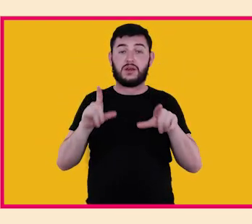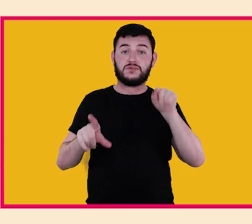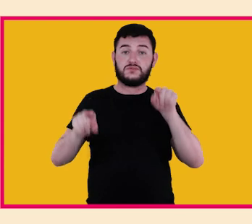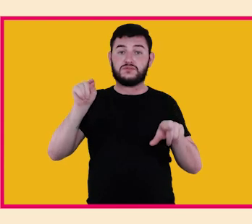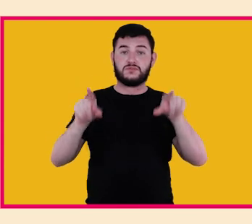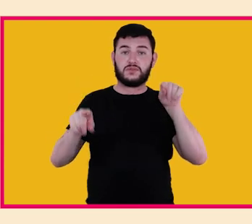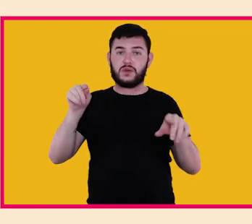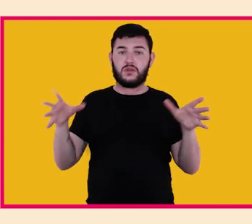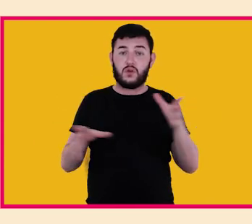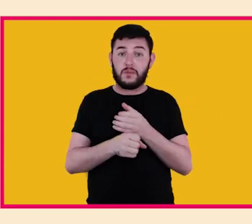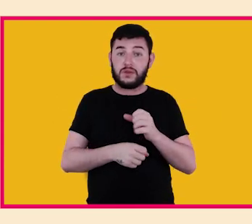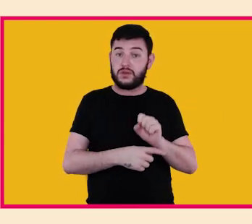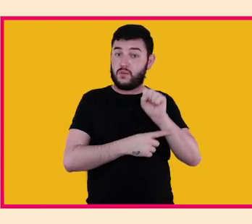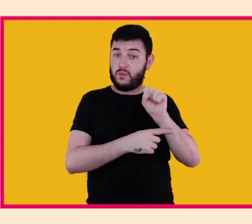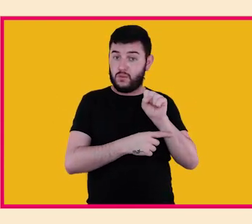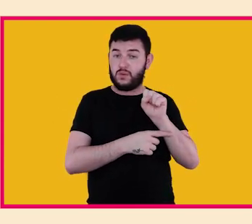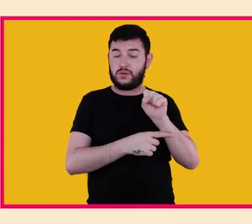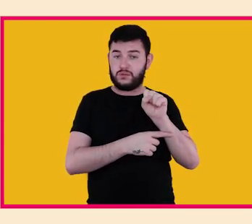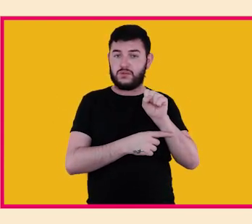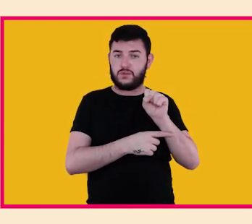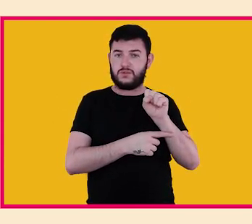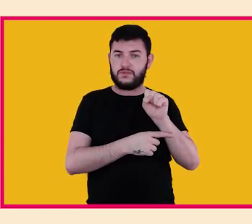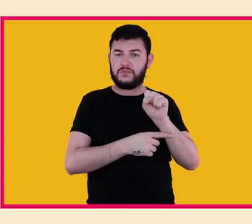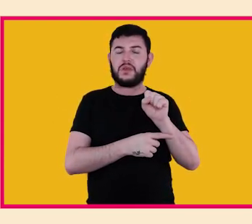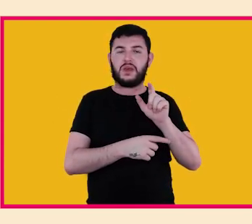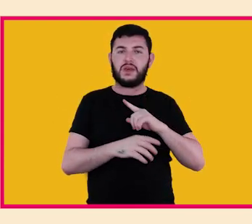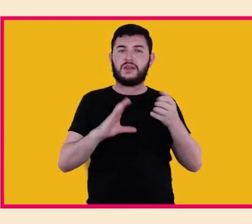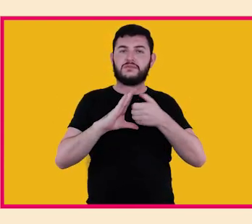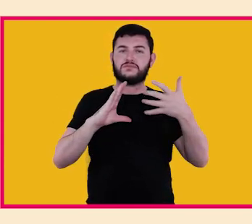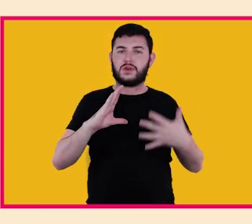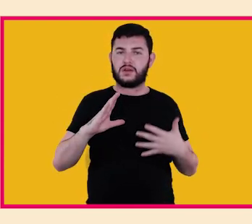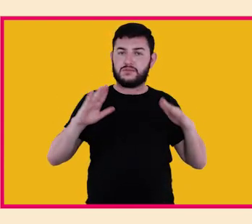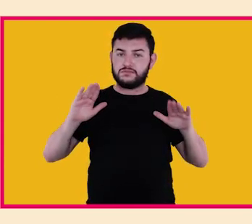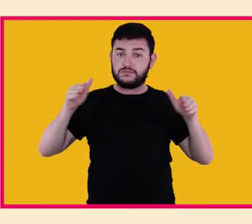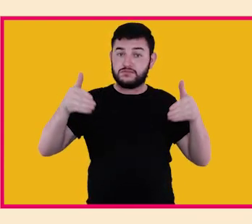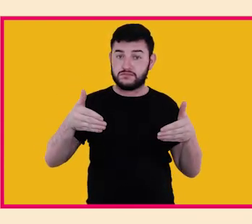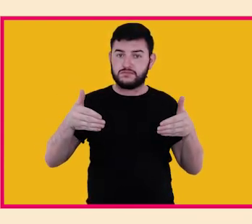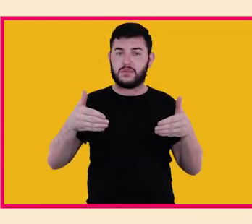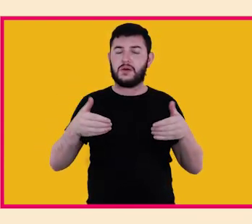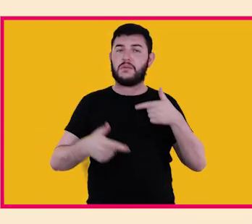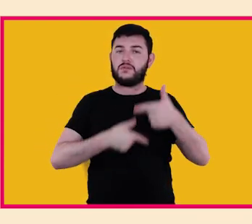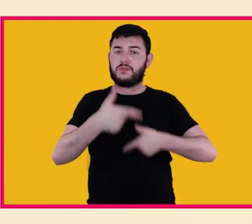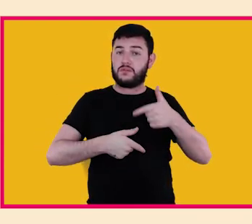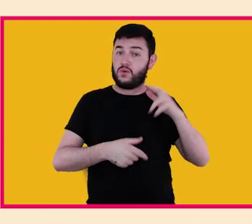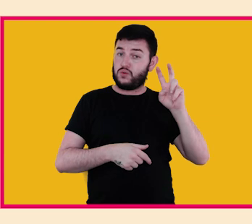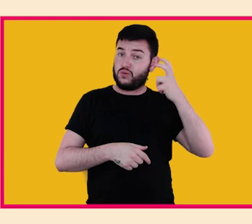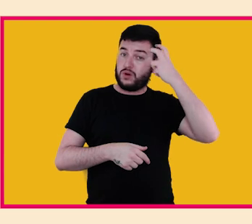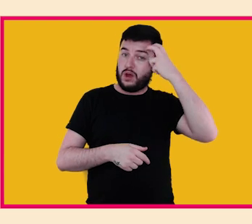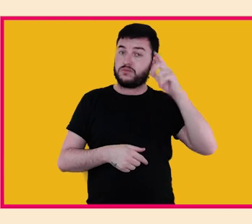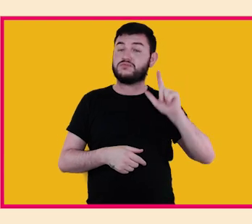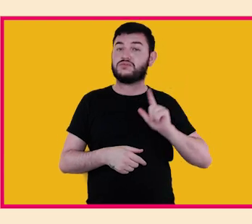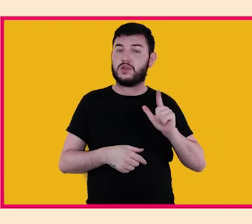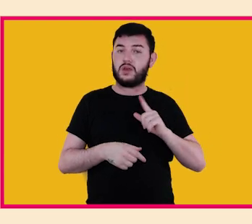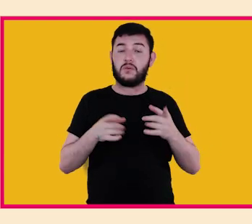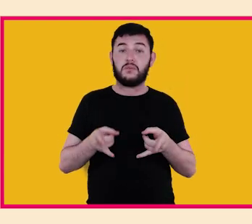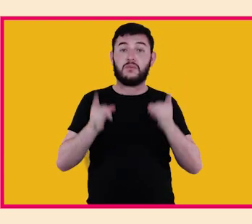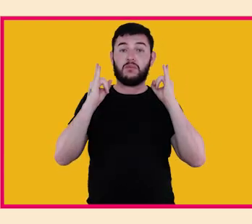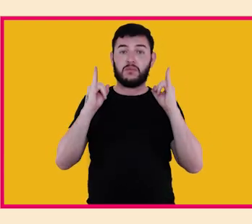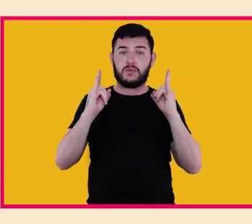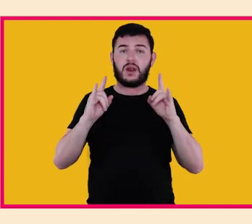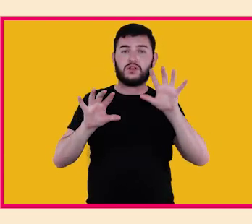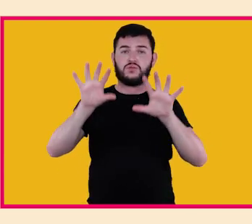consistem em 8 diferentes edificações, cada uma delas com características específicas para uma atividade cultural. Então nós temos um ateliê de